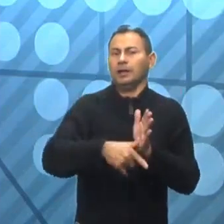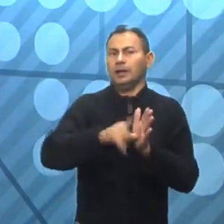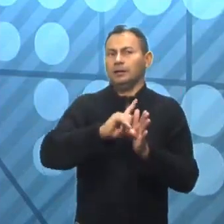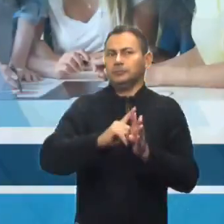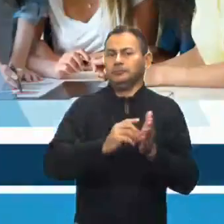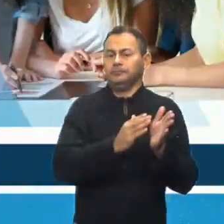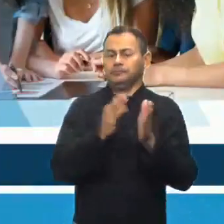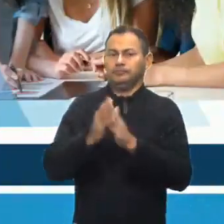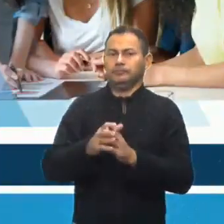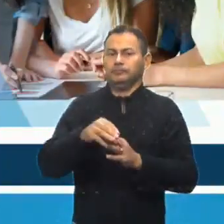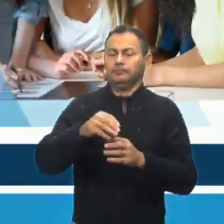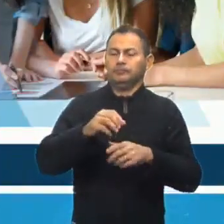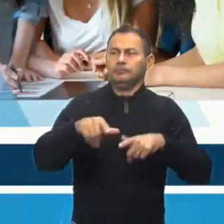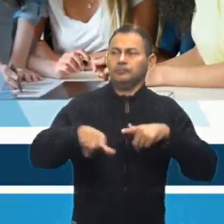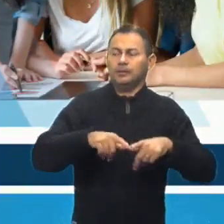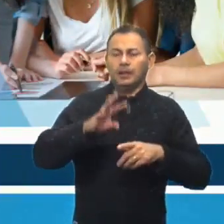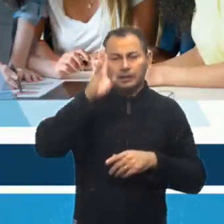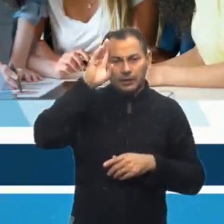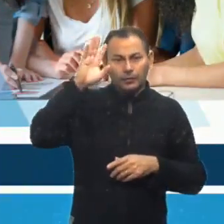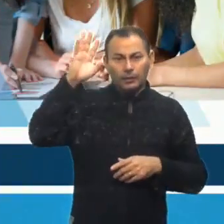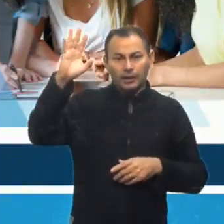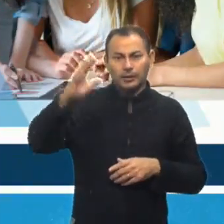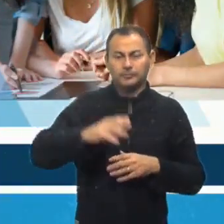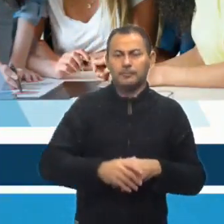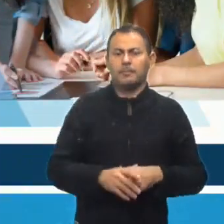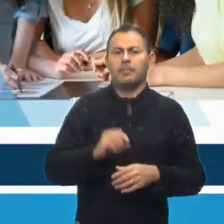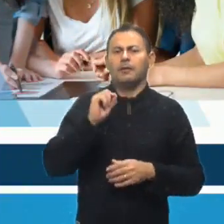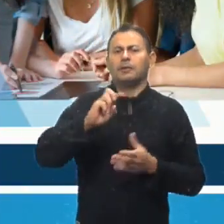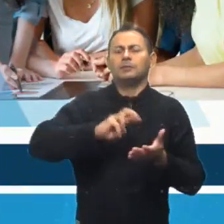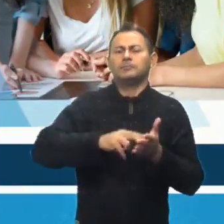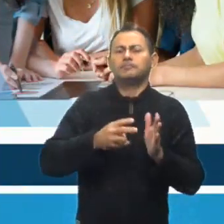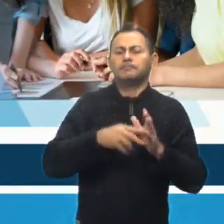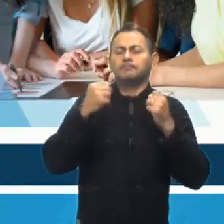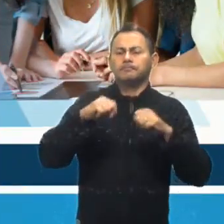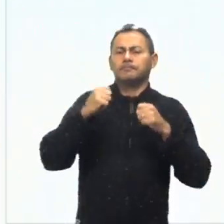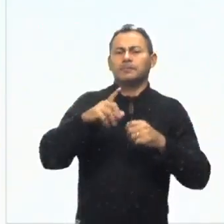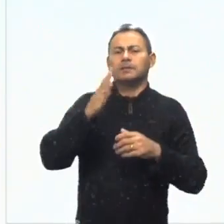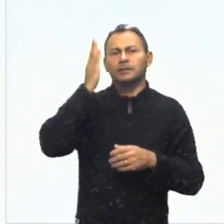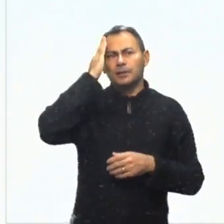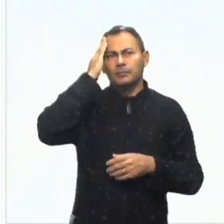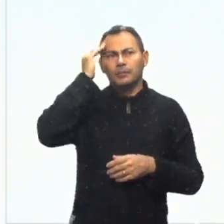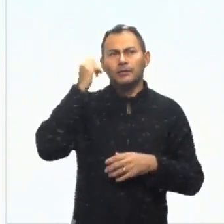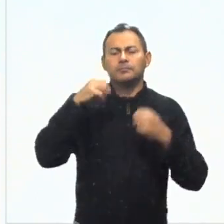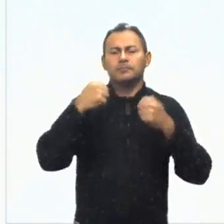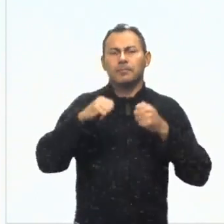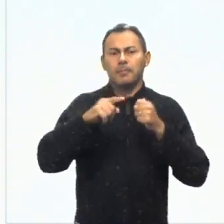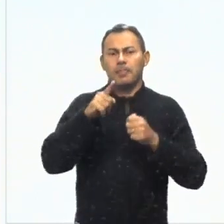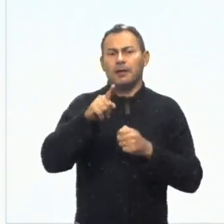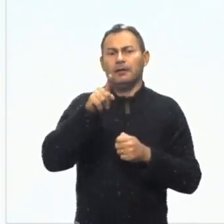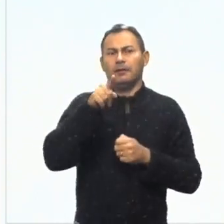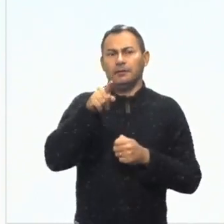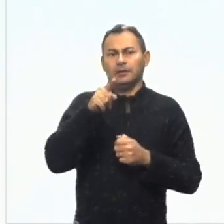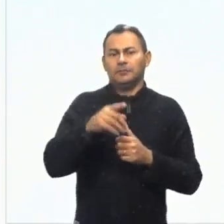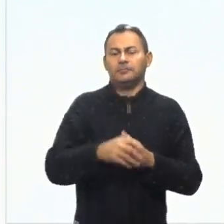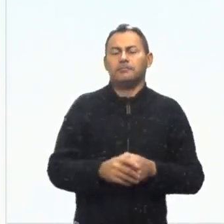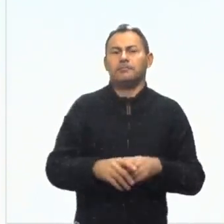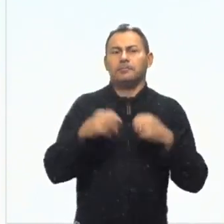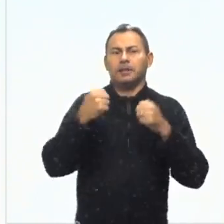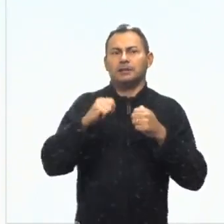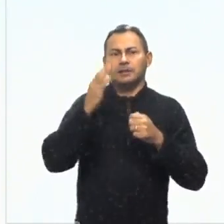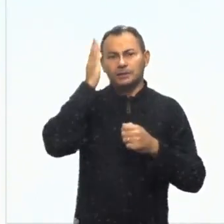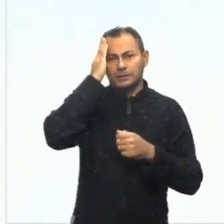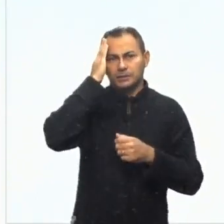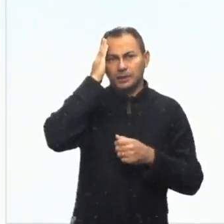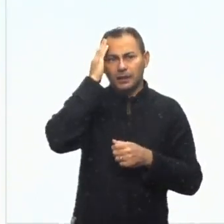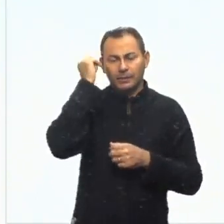de a gente partir para a mão na massa é a teoria. O que é necessário a gente saber? Você precisa